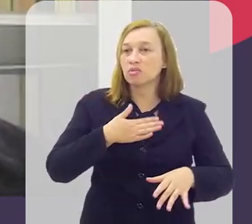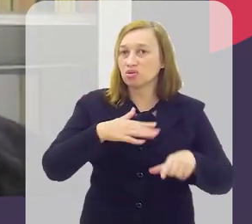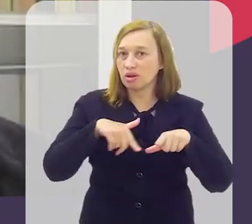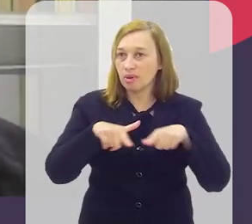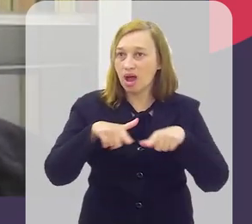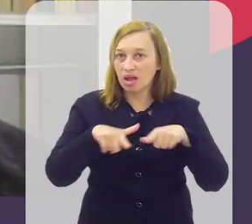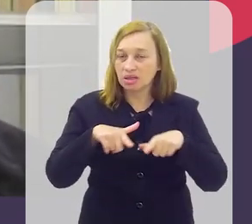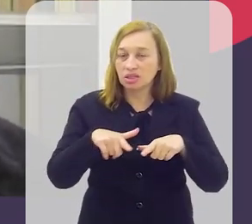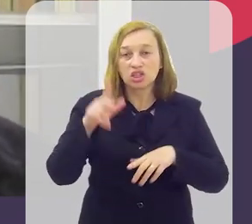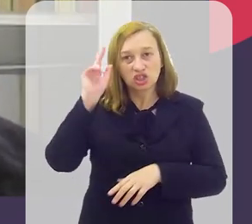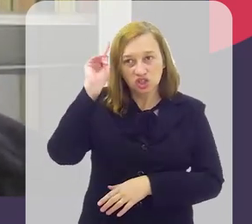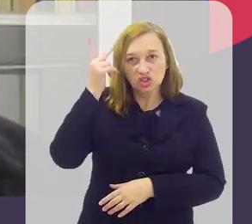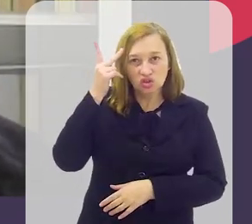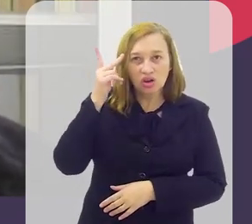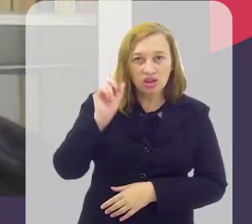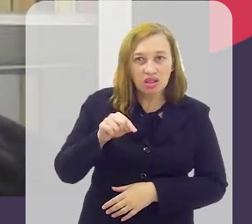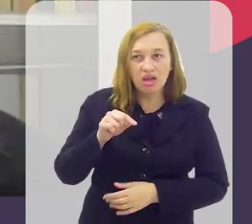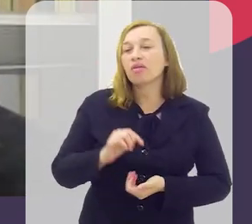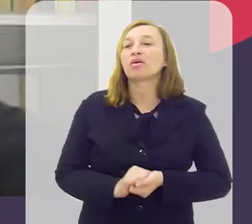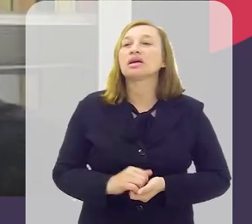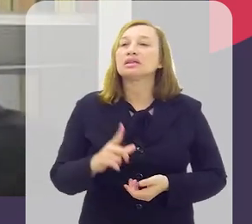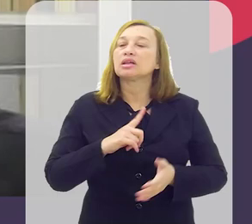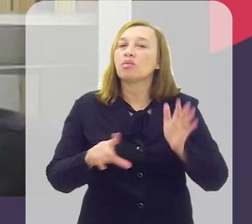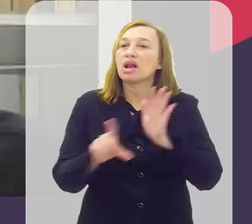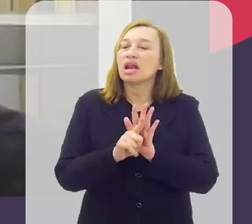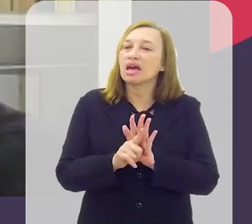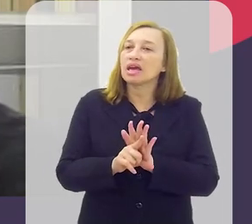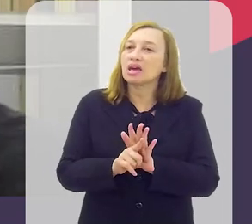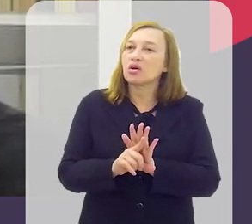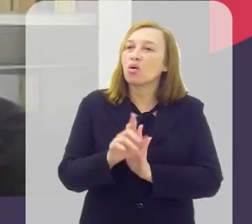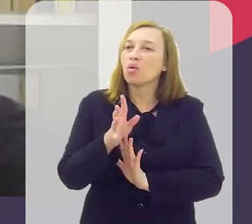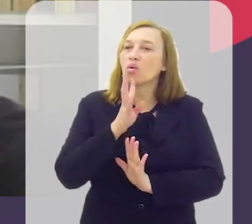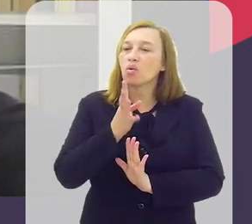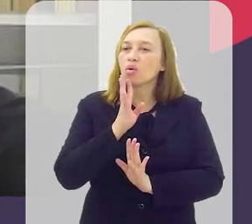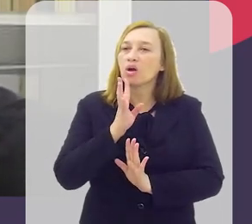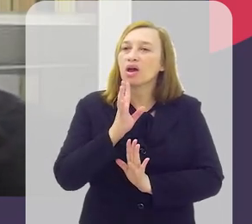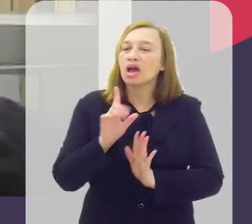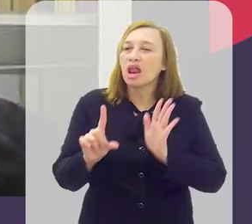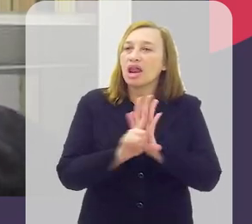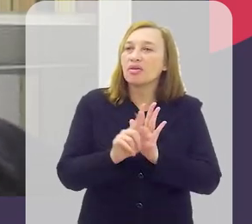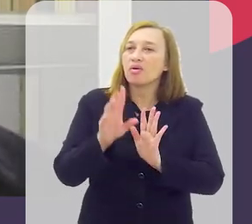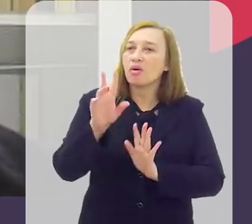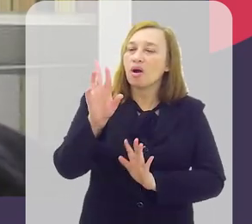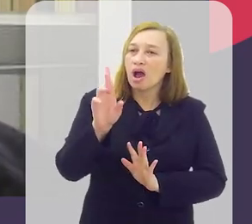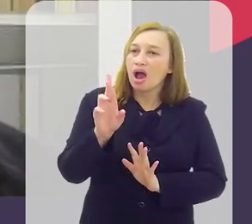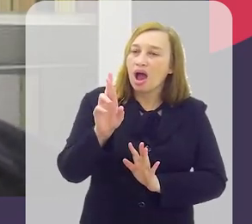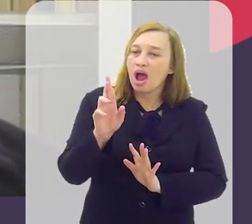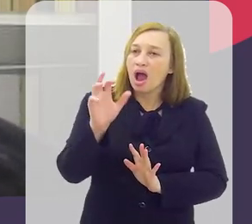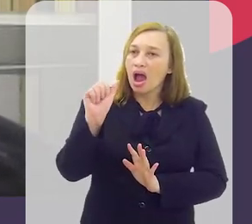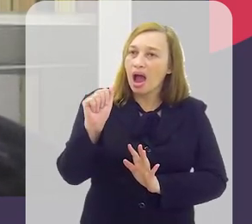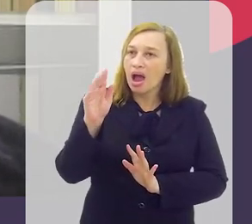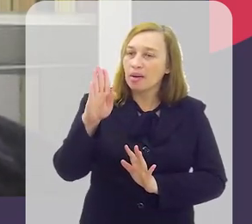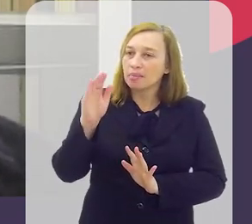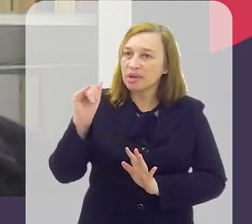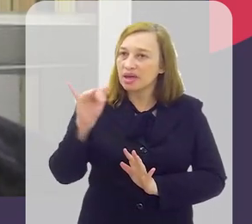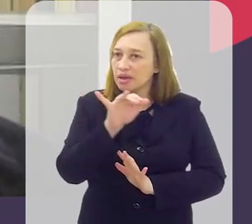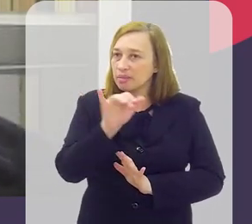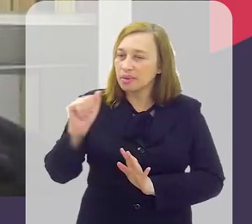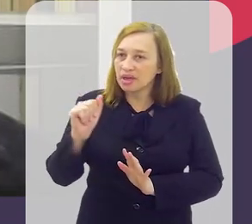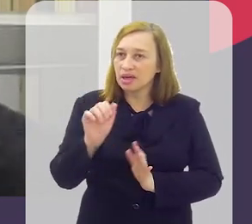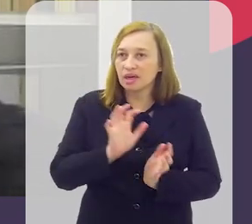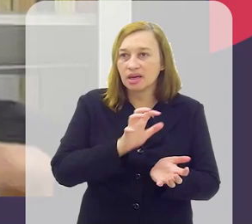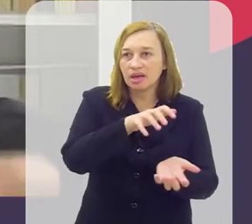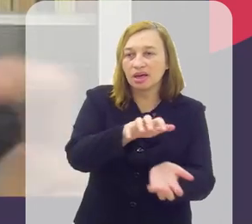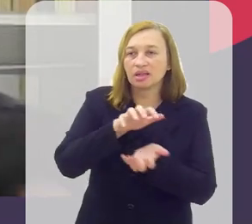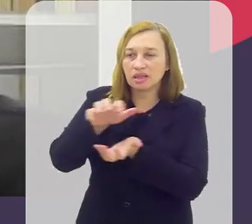meu trabalho em história, né? Assim, a gente tem uma lei chamada, que é conhecida como Lei do Habib, né? Que proíbe, né,